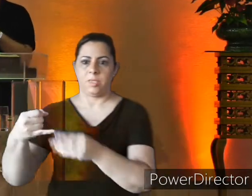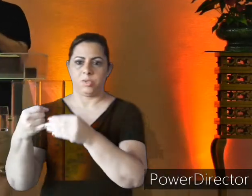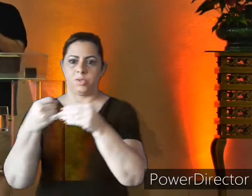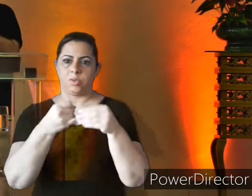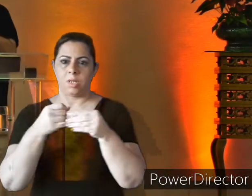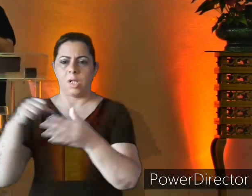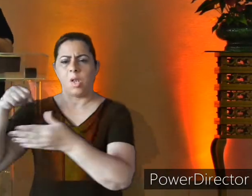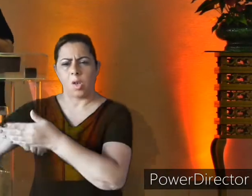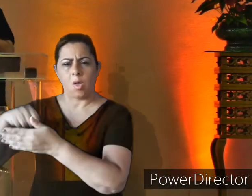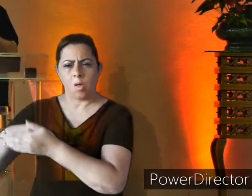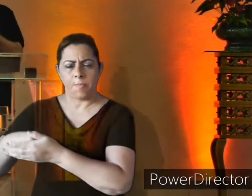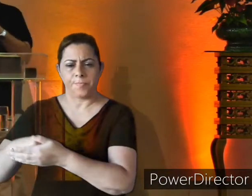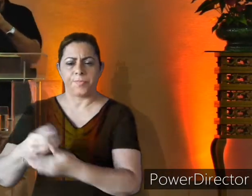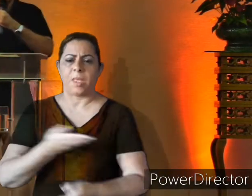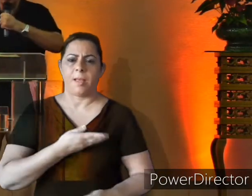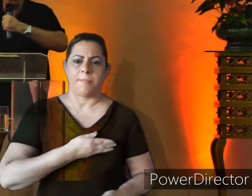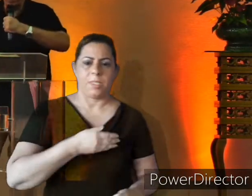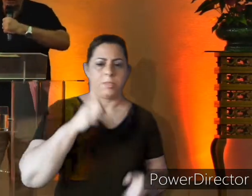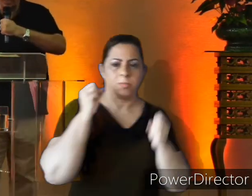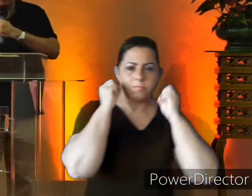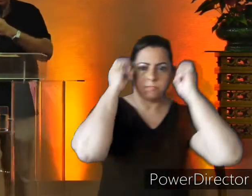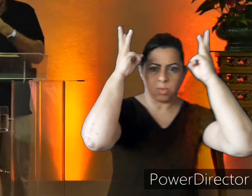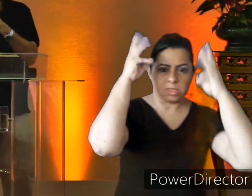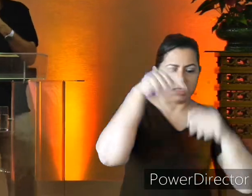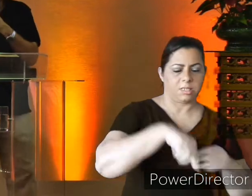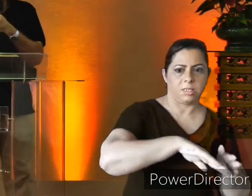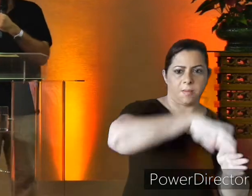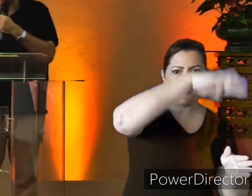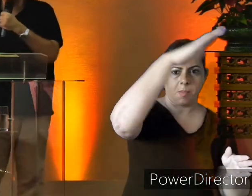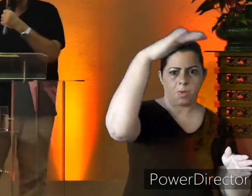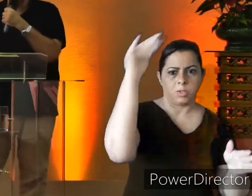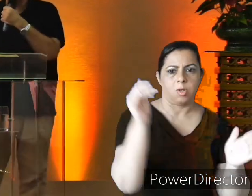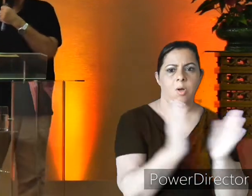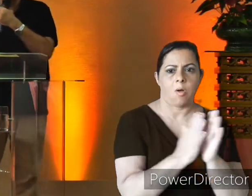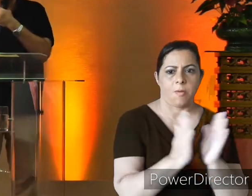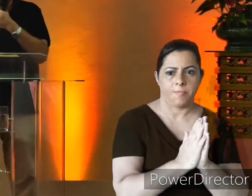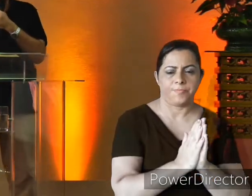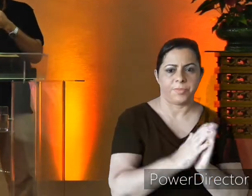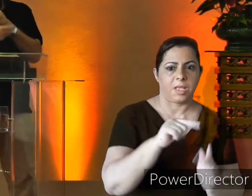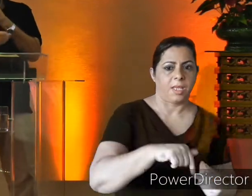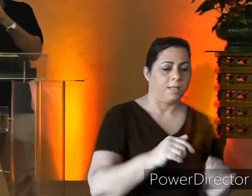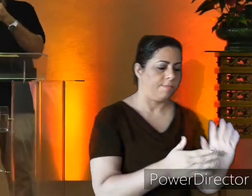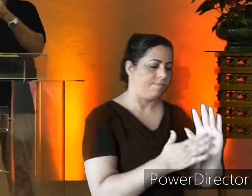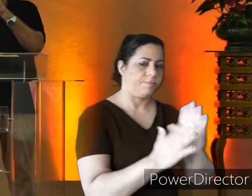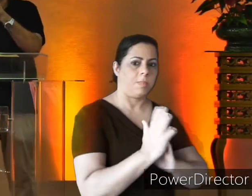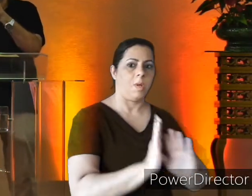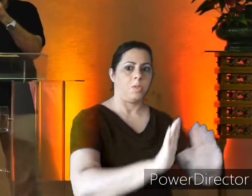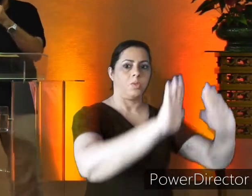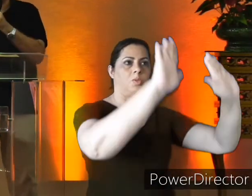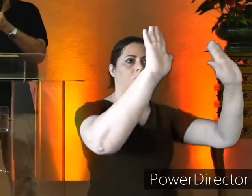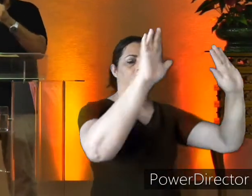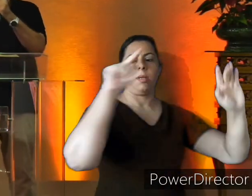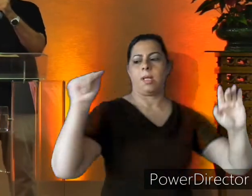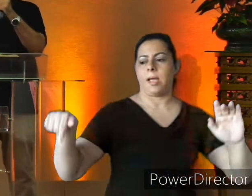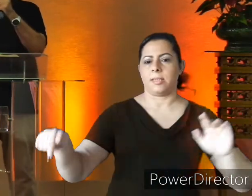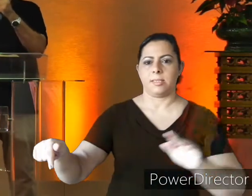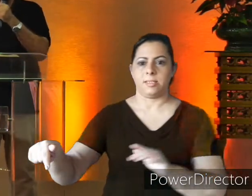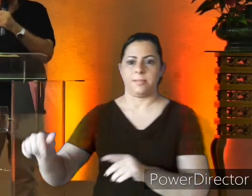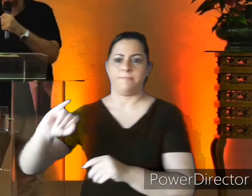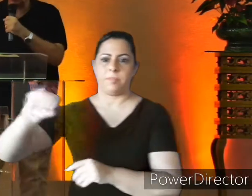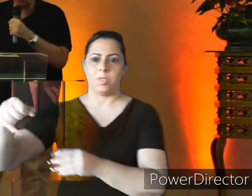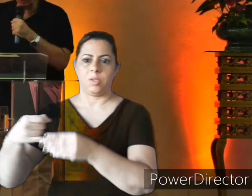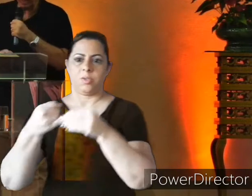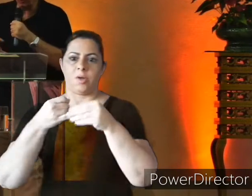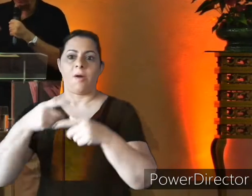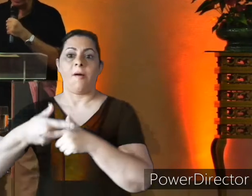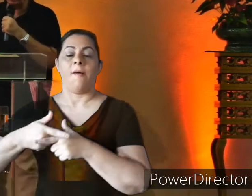já da sua avançada idade, e ele baixava de cansaço, os amalequitas começavam a vencer.